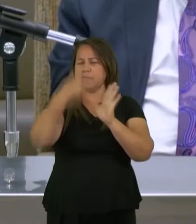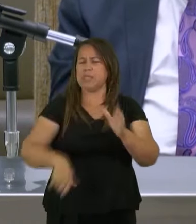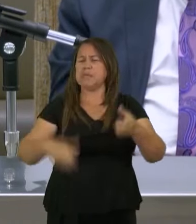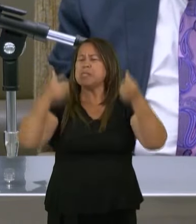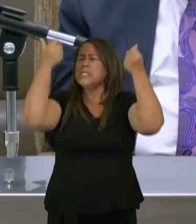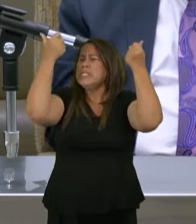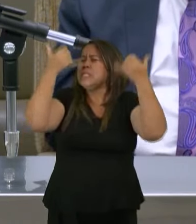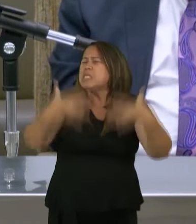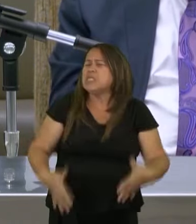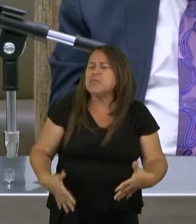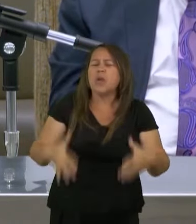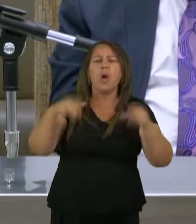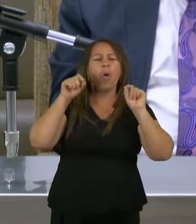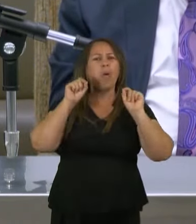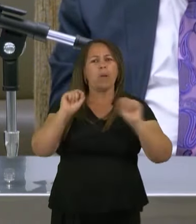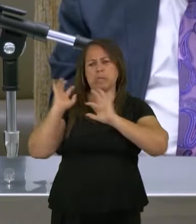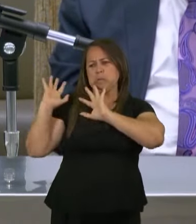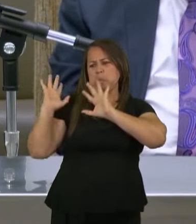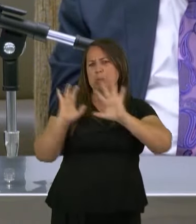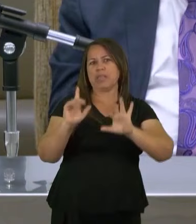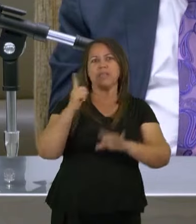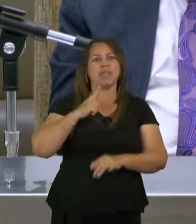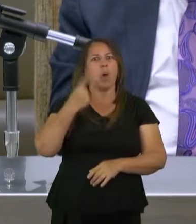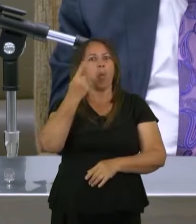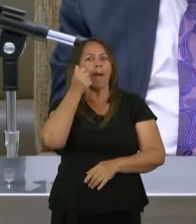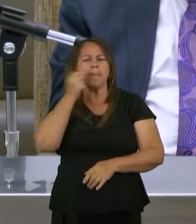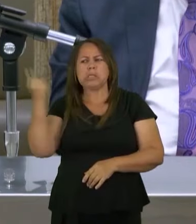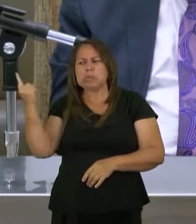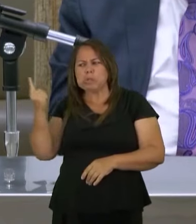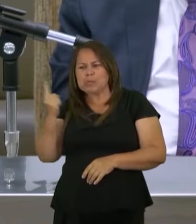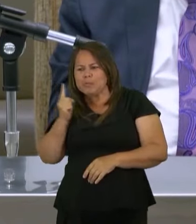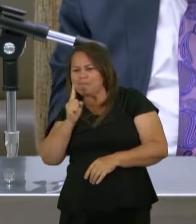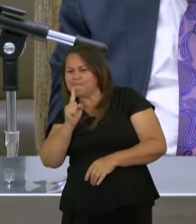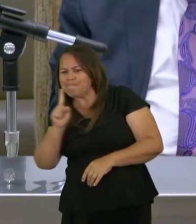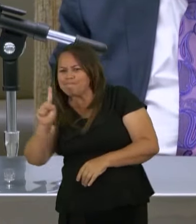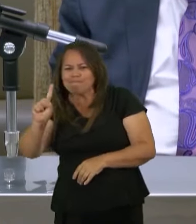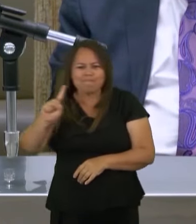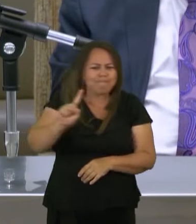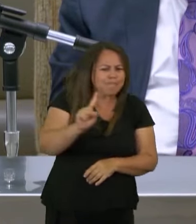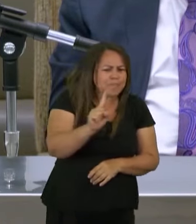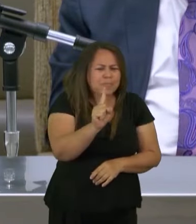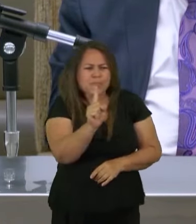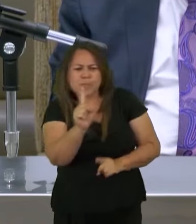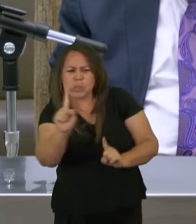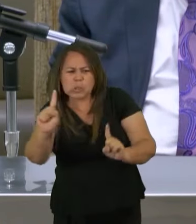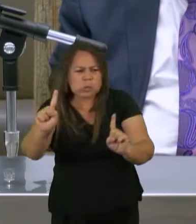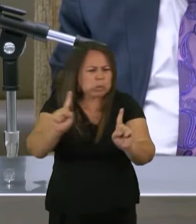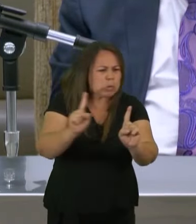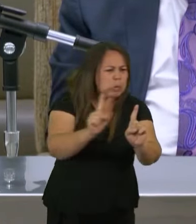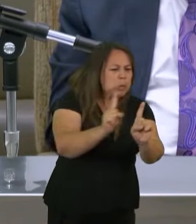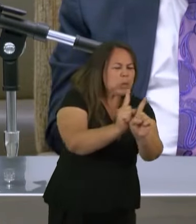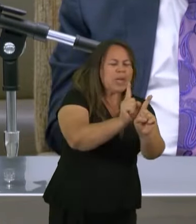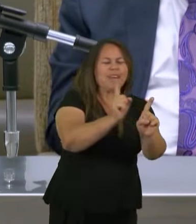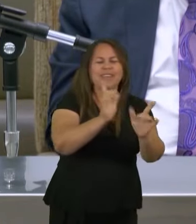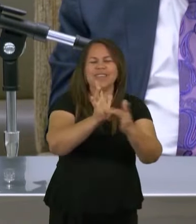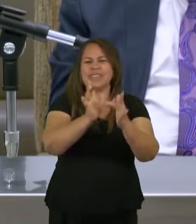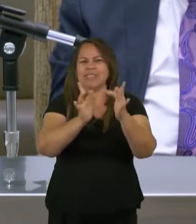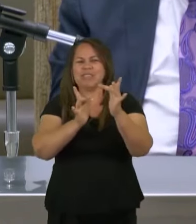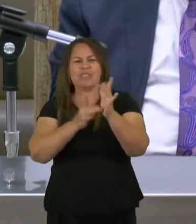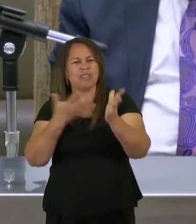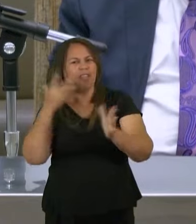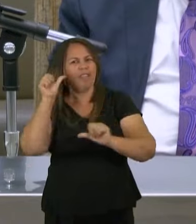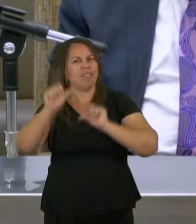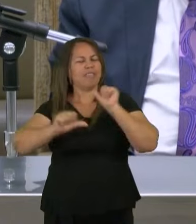destaca essa mulher. Ela se aproxima de Jesus de uma maneira diferente. E essa